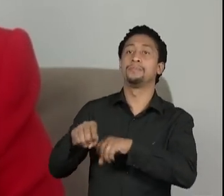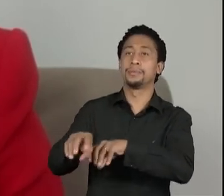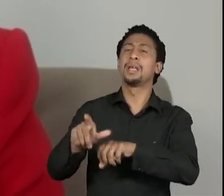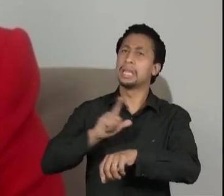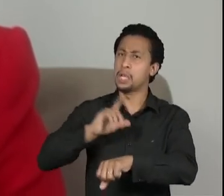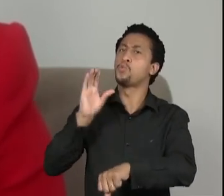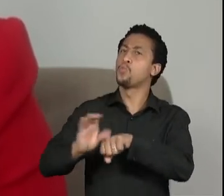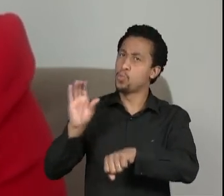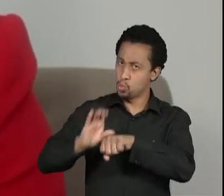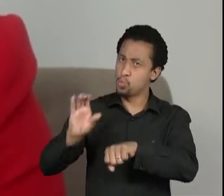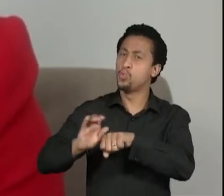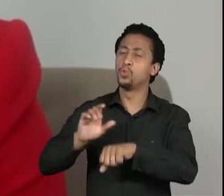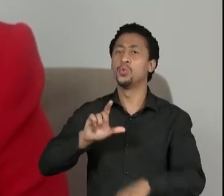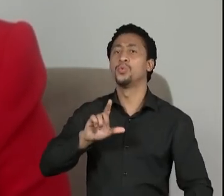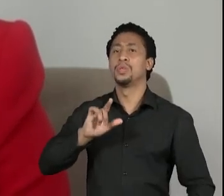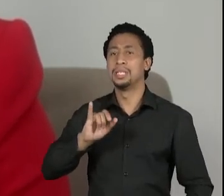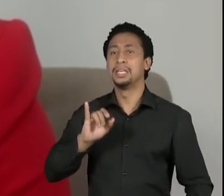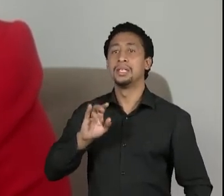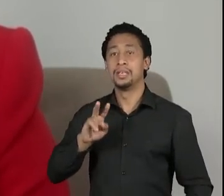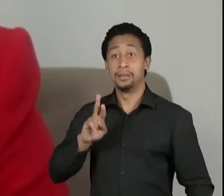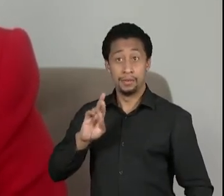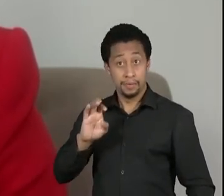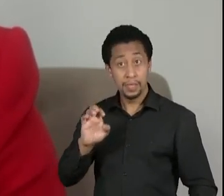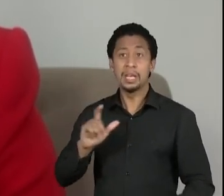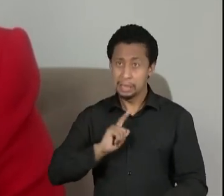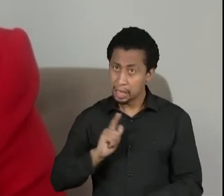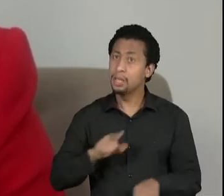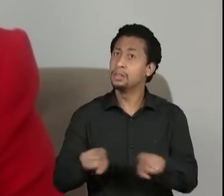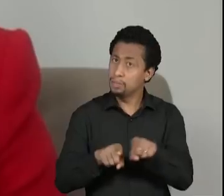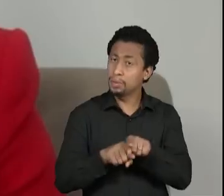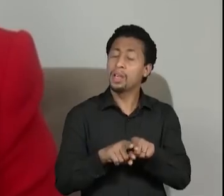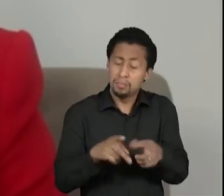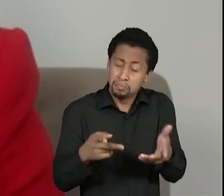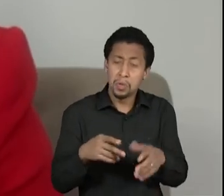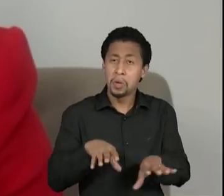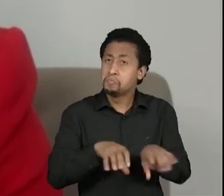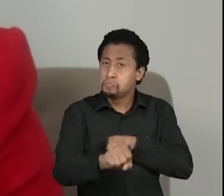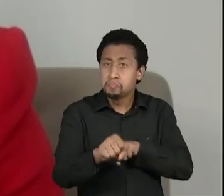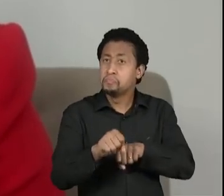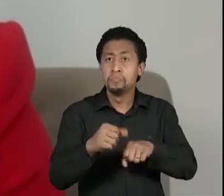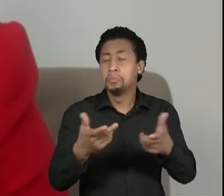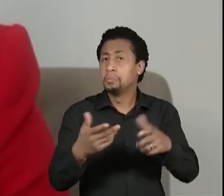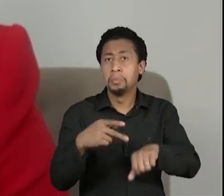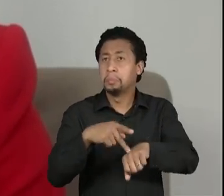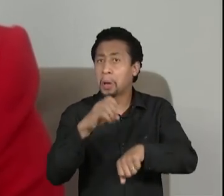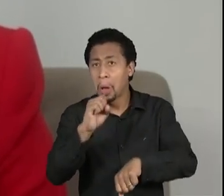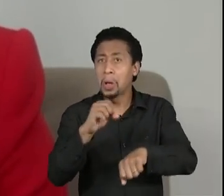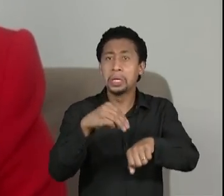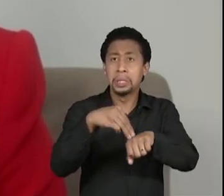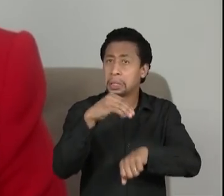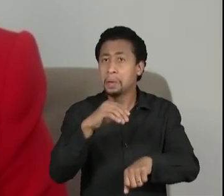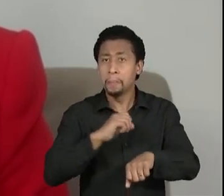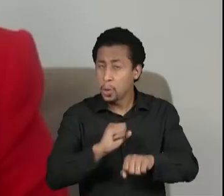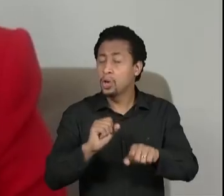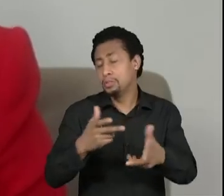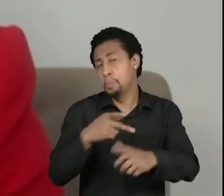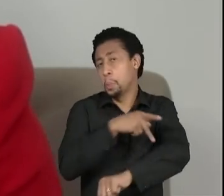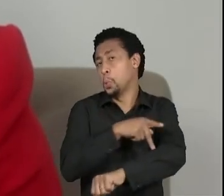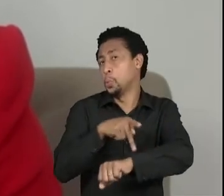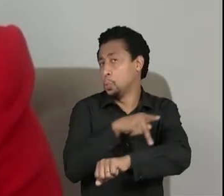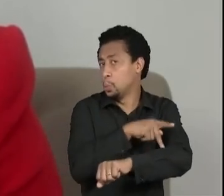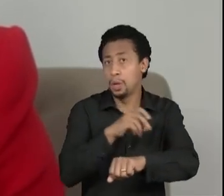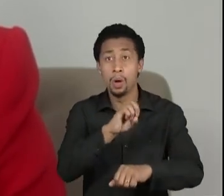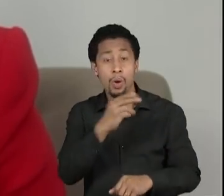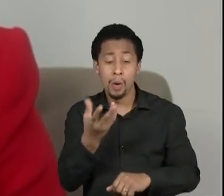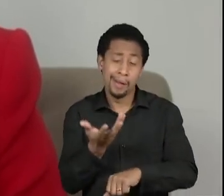cursos livres e até os próprios cursos, né, que os pais podem fazer, enfim, de alguma faculdade de pedagogia ou de